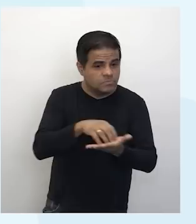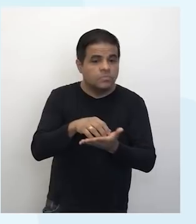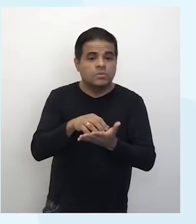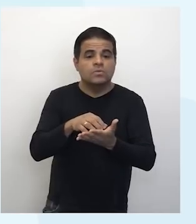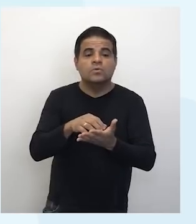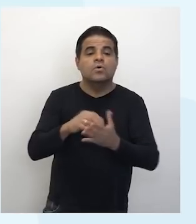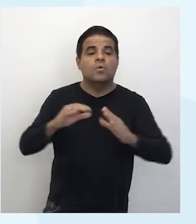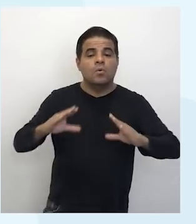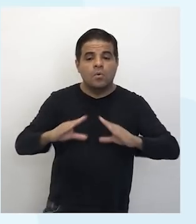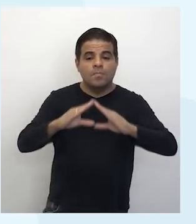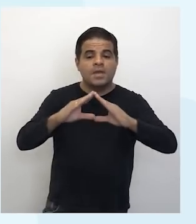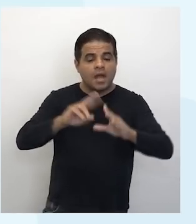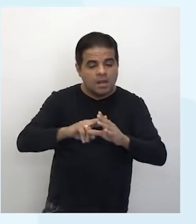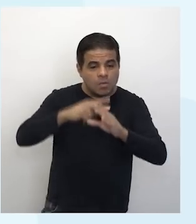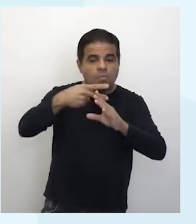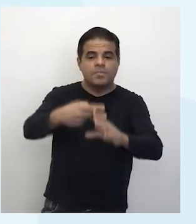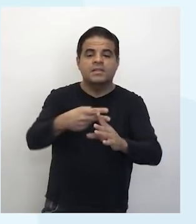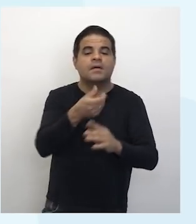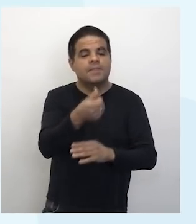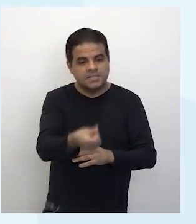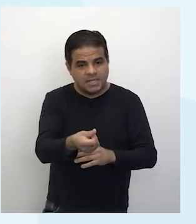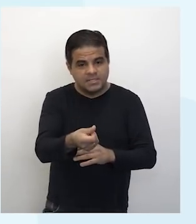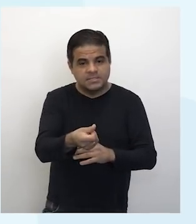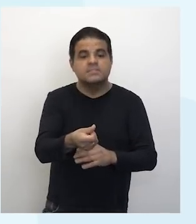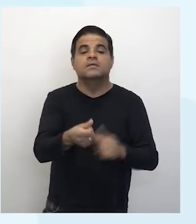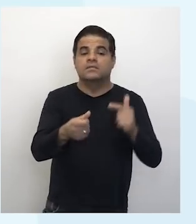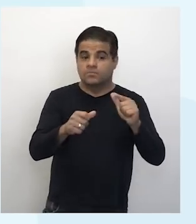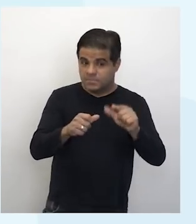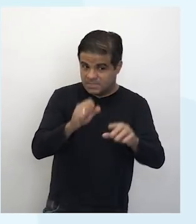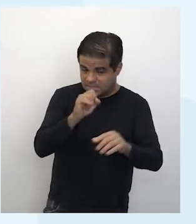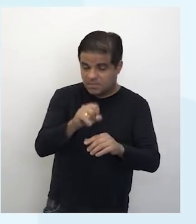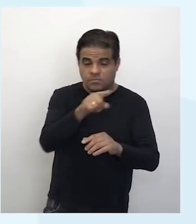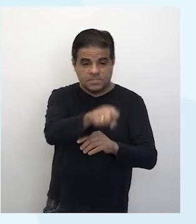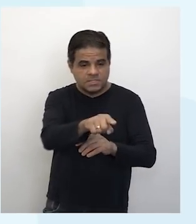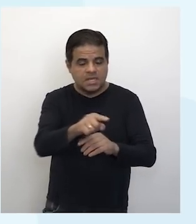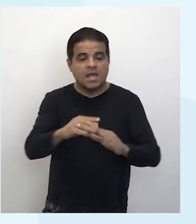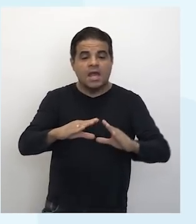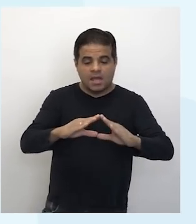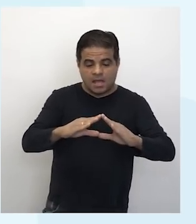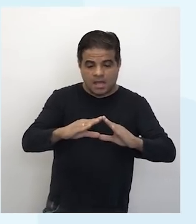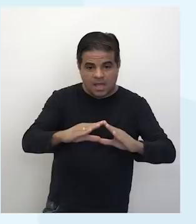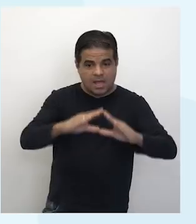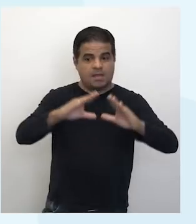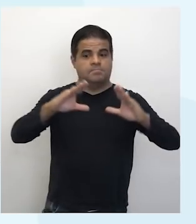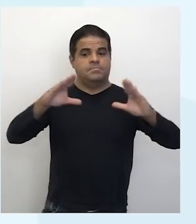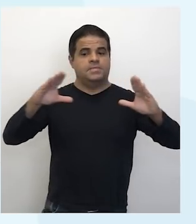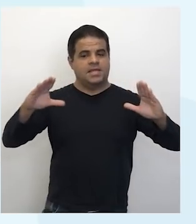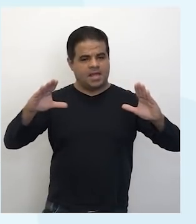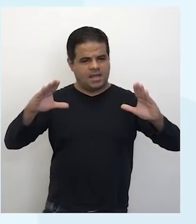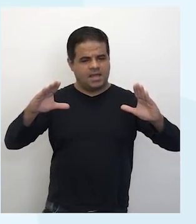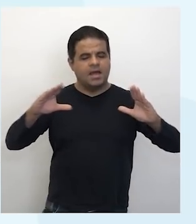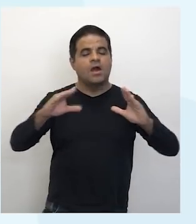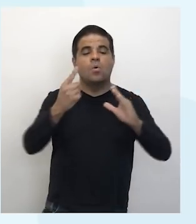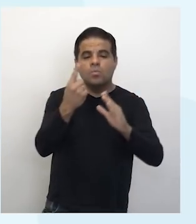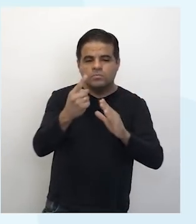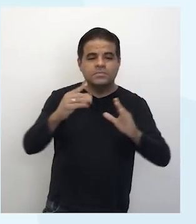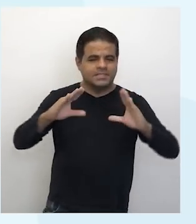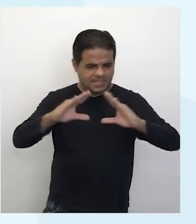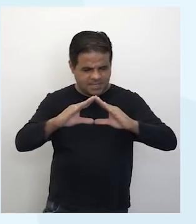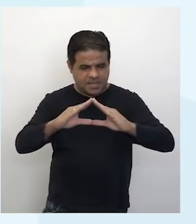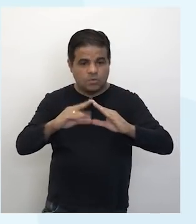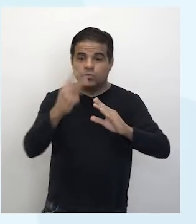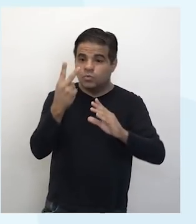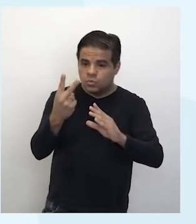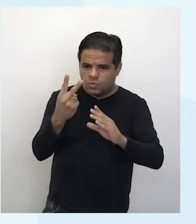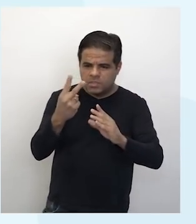o perímetro passa para 6. Então, de novo, ó, se você ampliar, né, o triângulo aí em